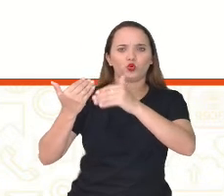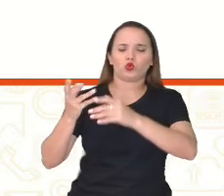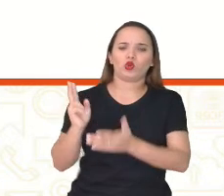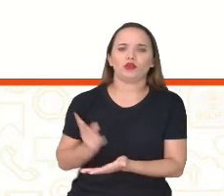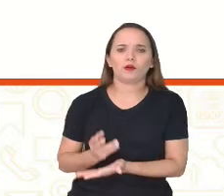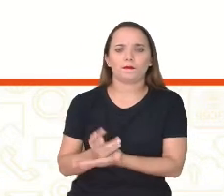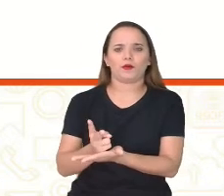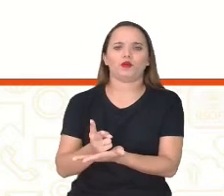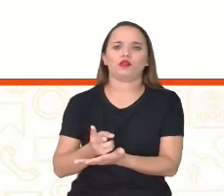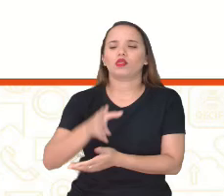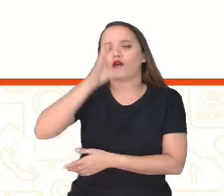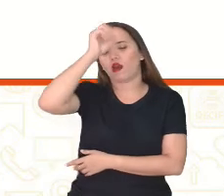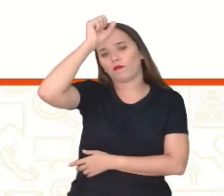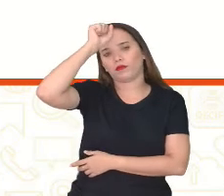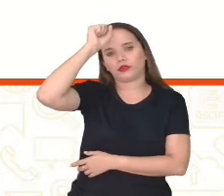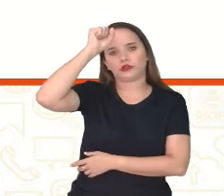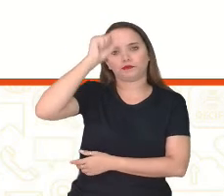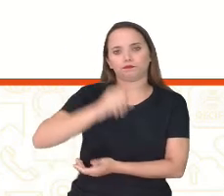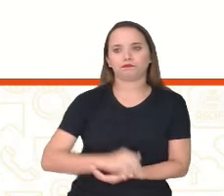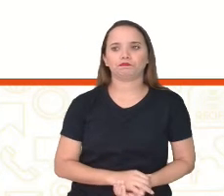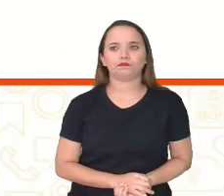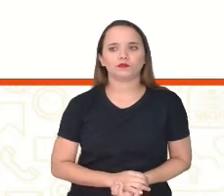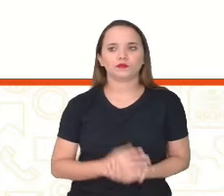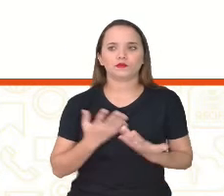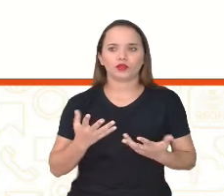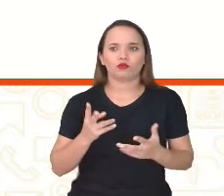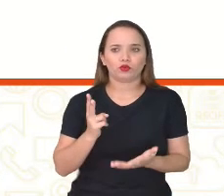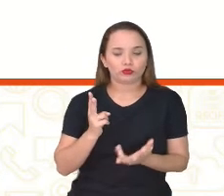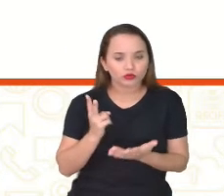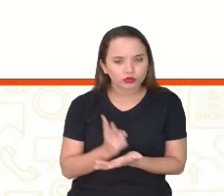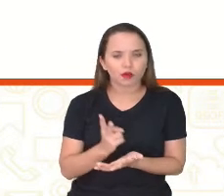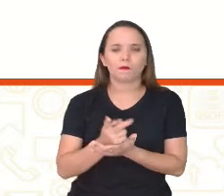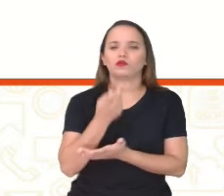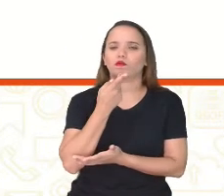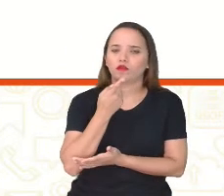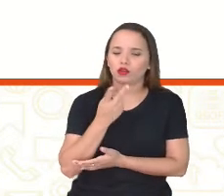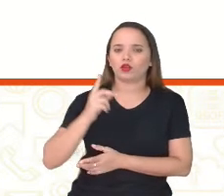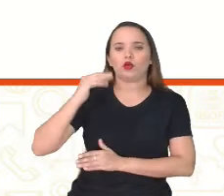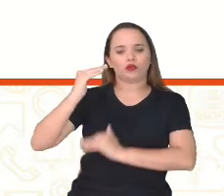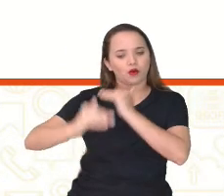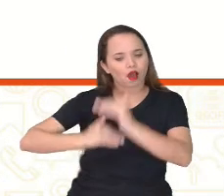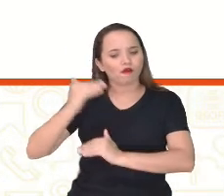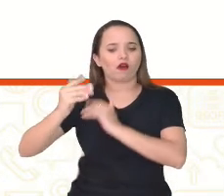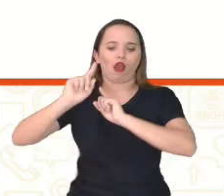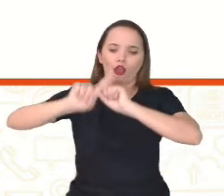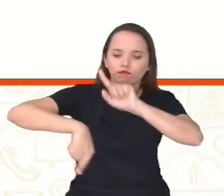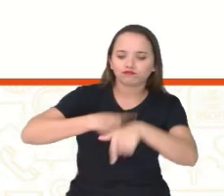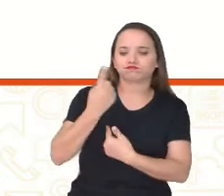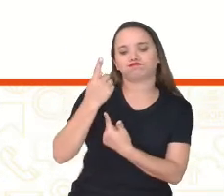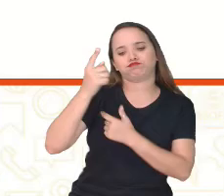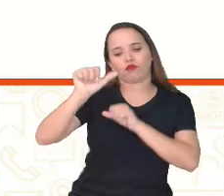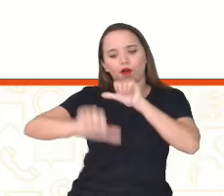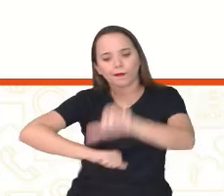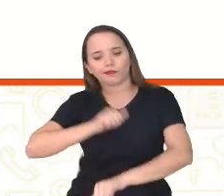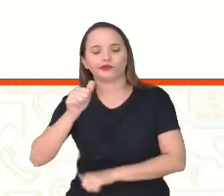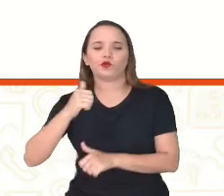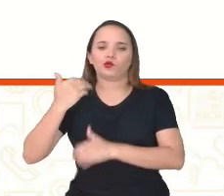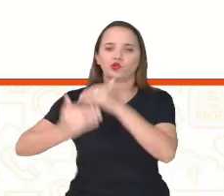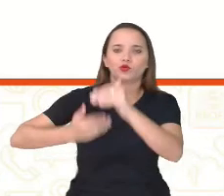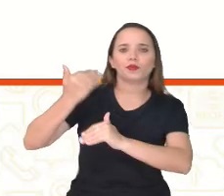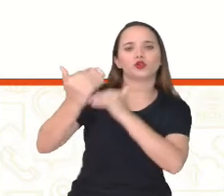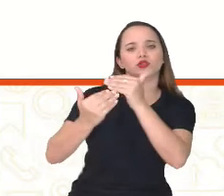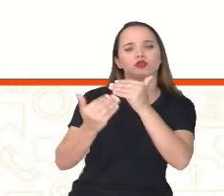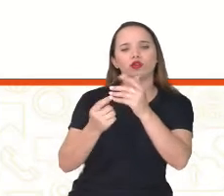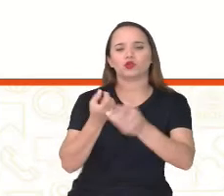de aprendizagem. Observe que estamos sempre falando no avançar, no processo, nessa promoção. O que é que